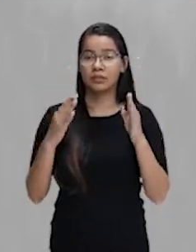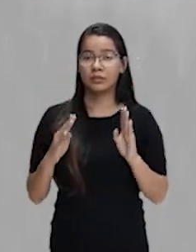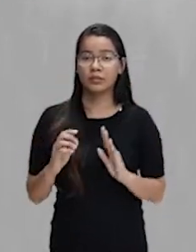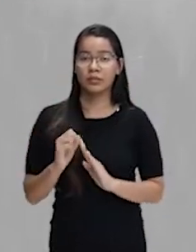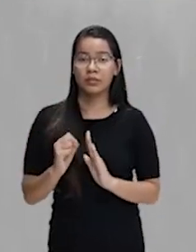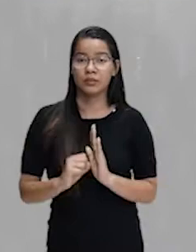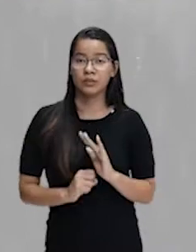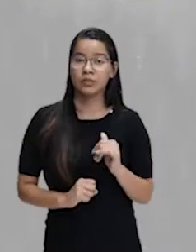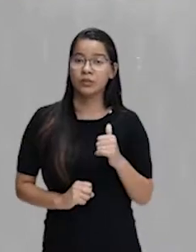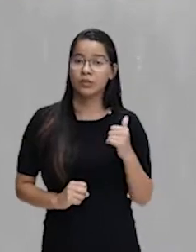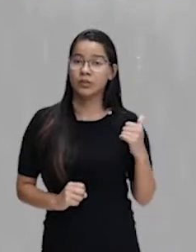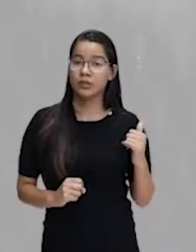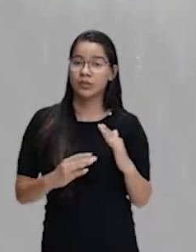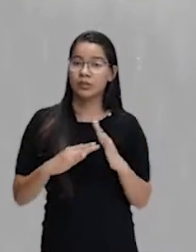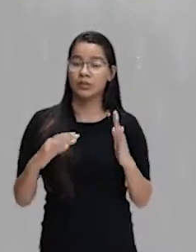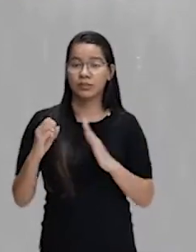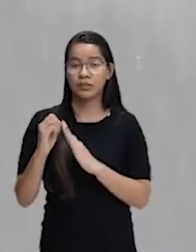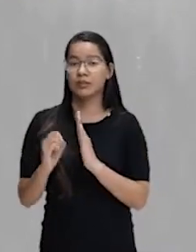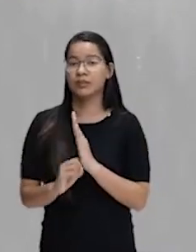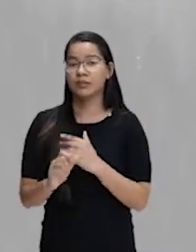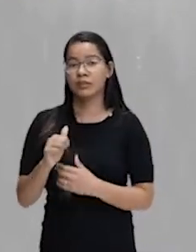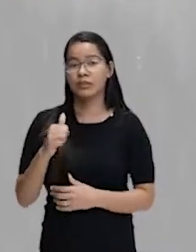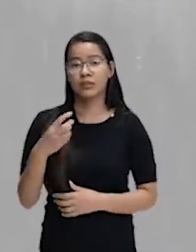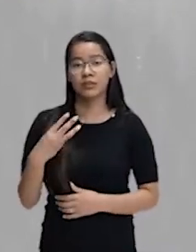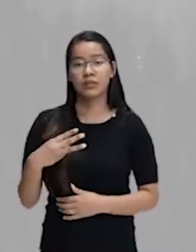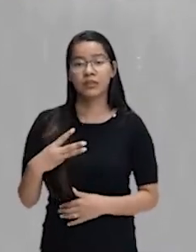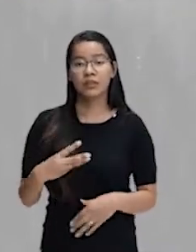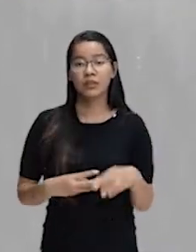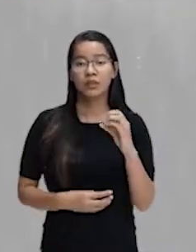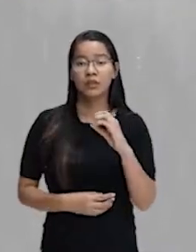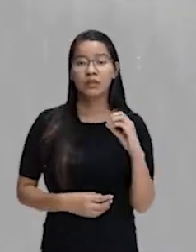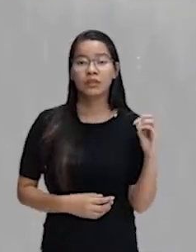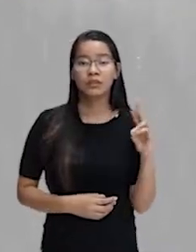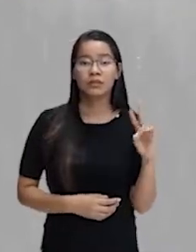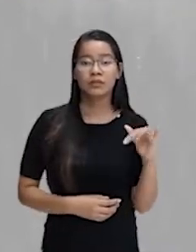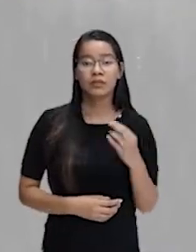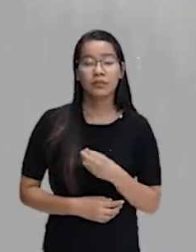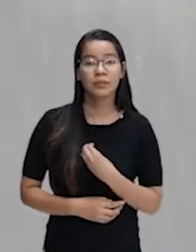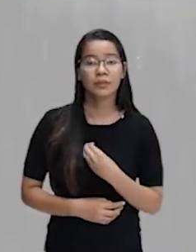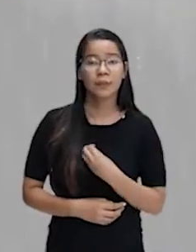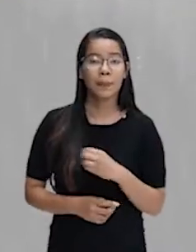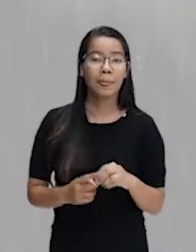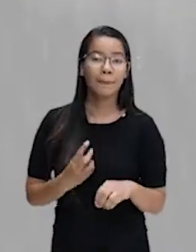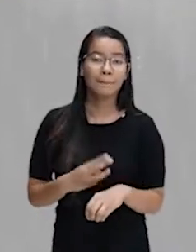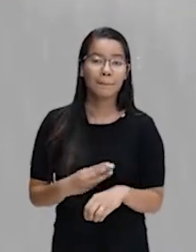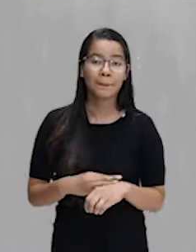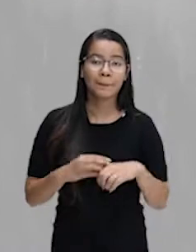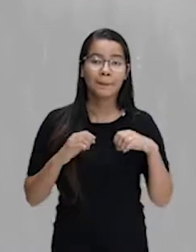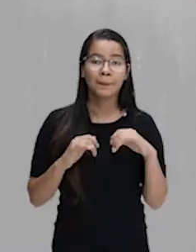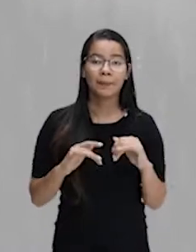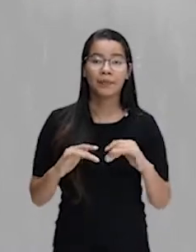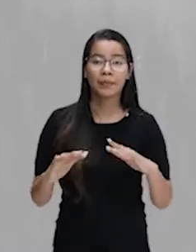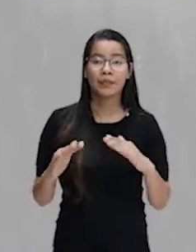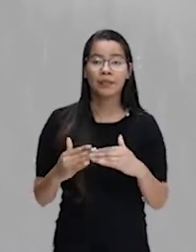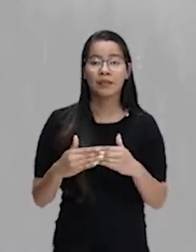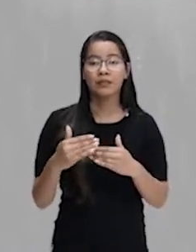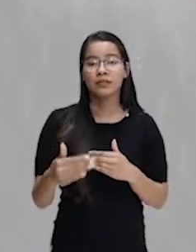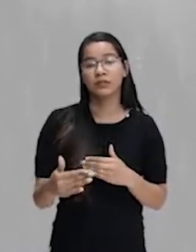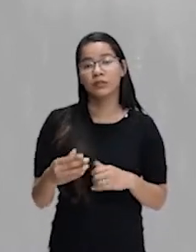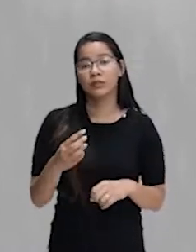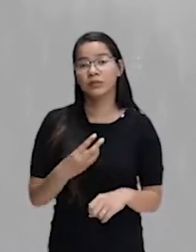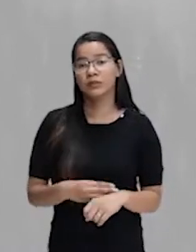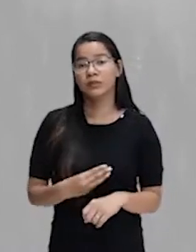XI ao século XIII, o Ocidente ele vai vivenciar um momento de expansão a partir do momento